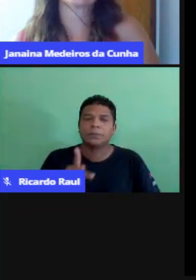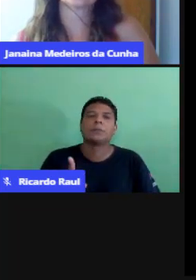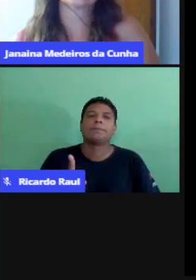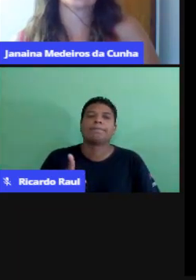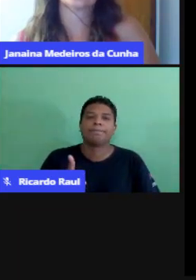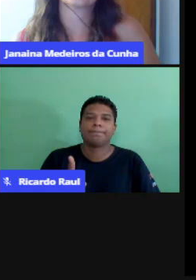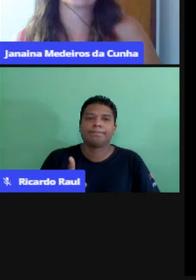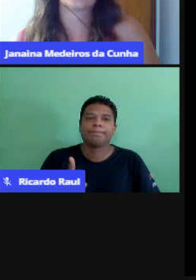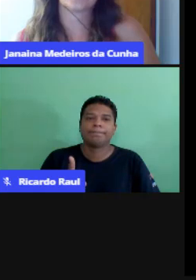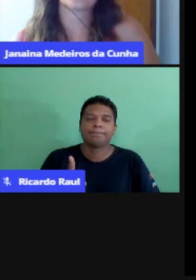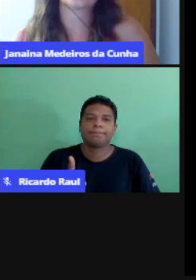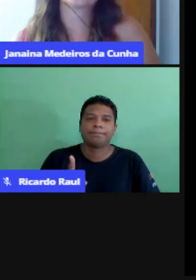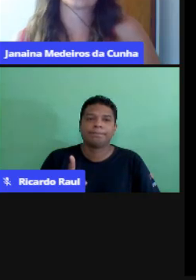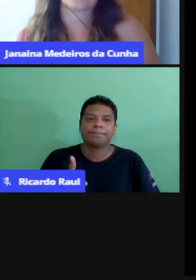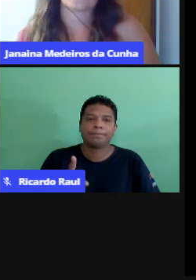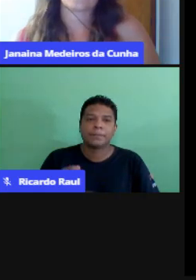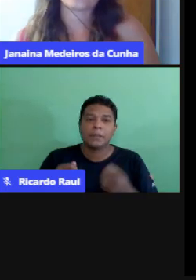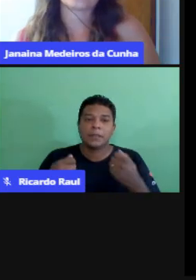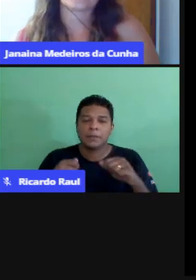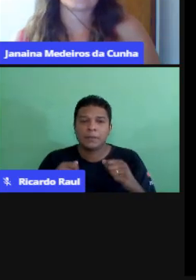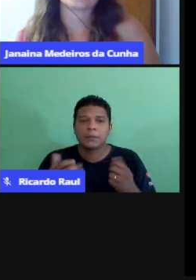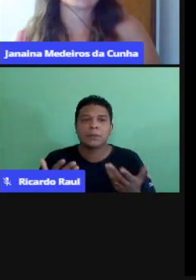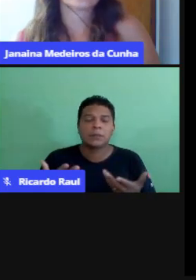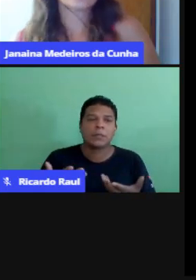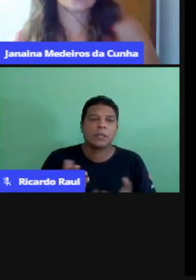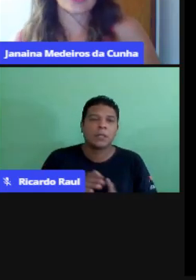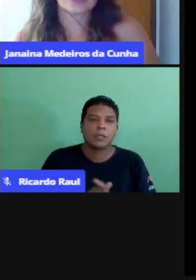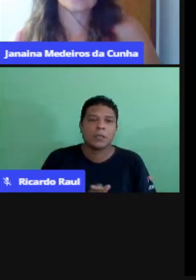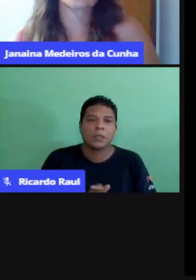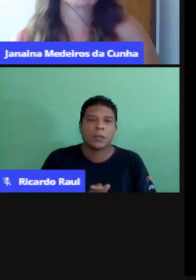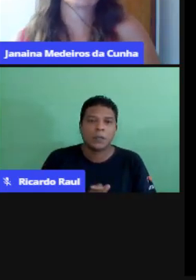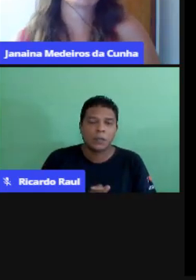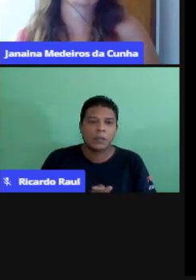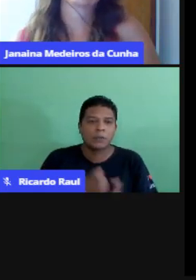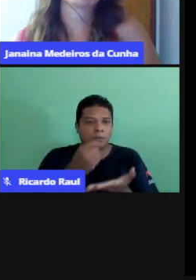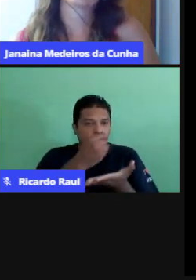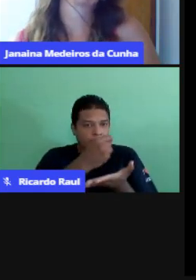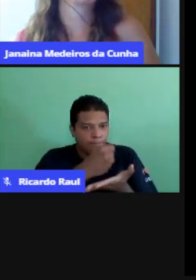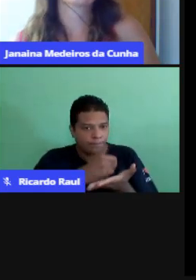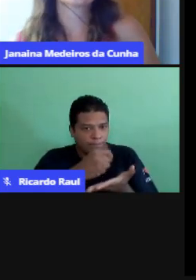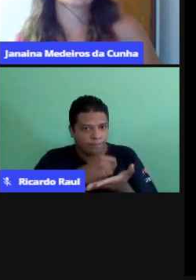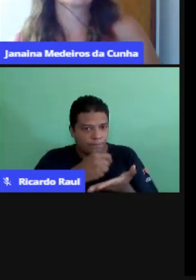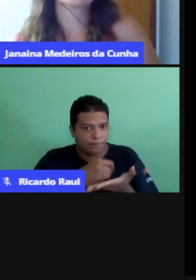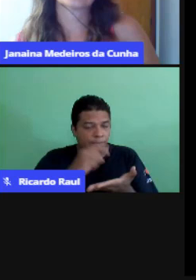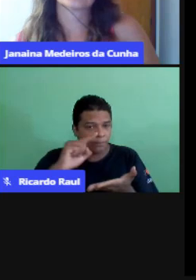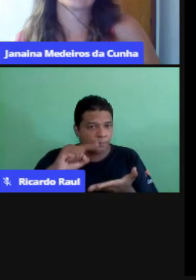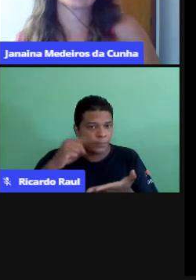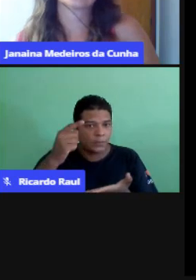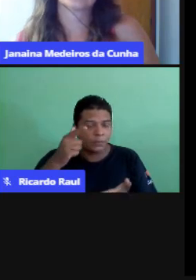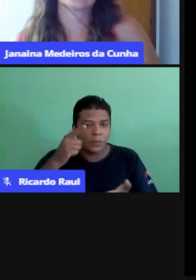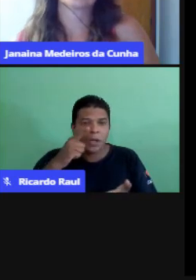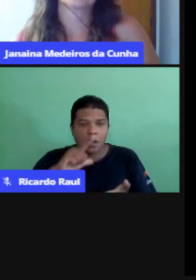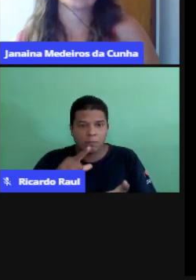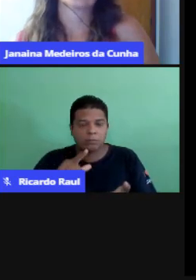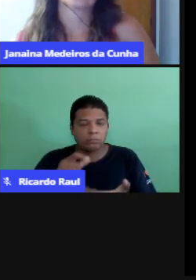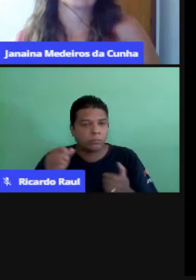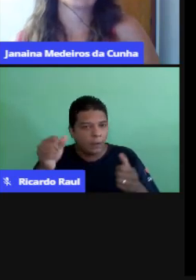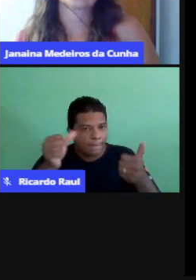ter instrumentos, tanto de registro, para depois ele conseguir fazer essa